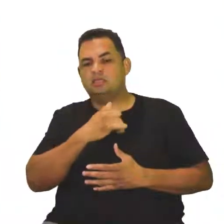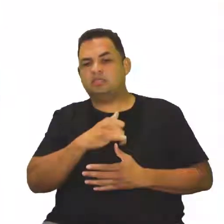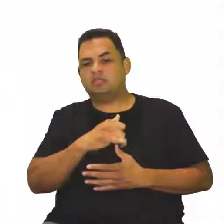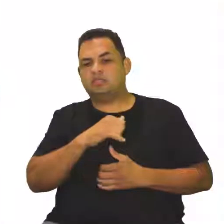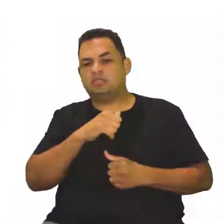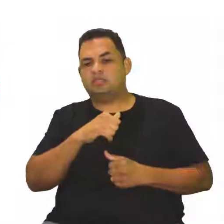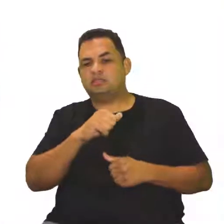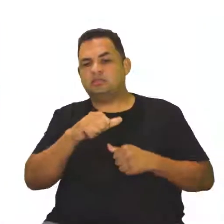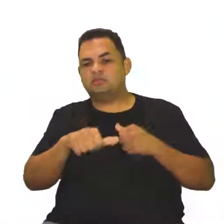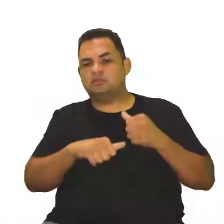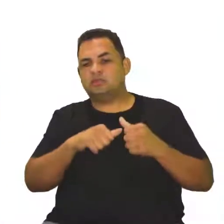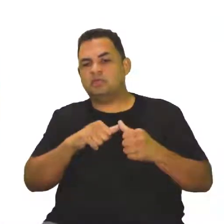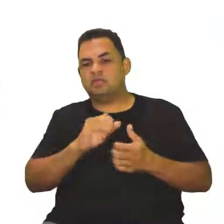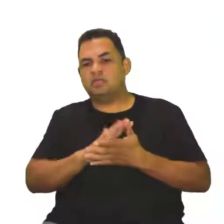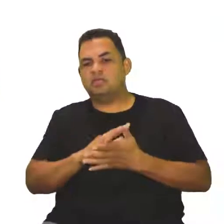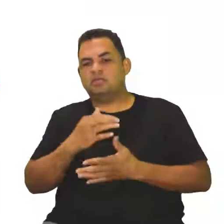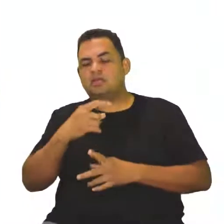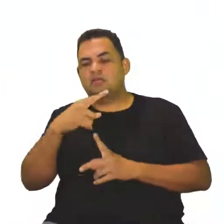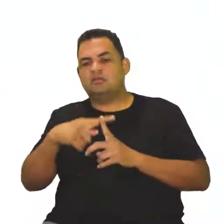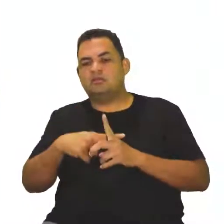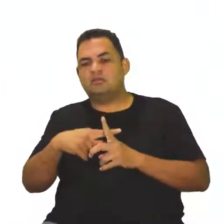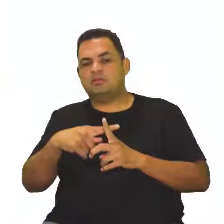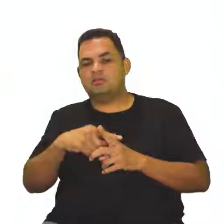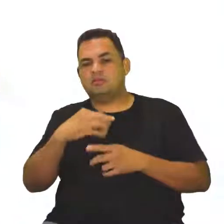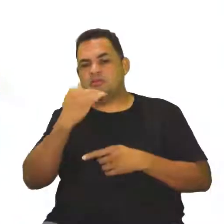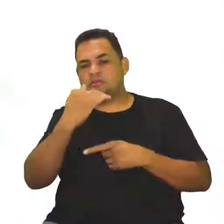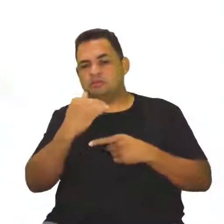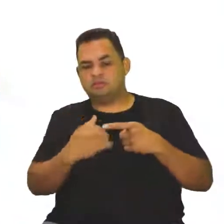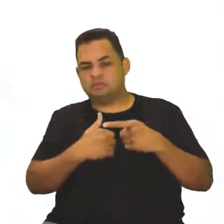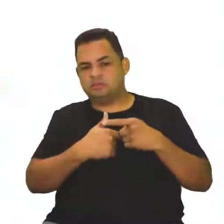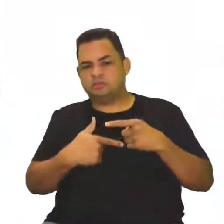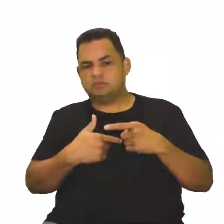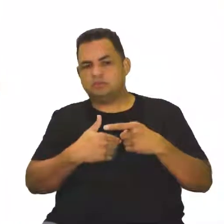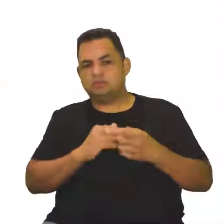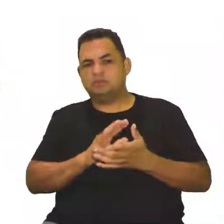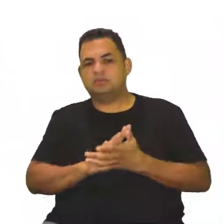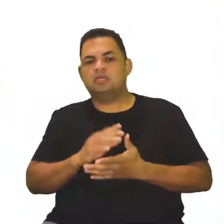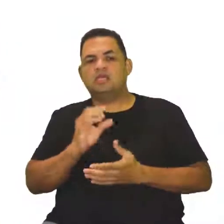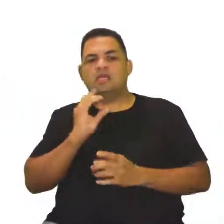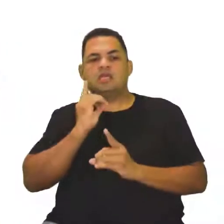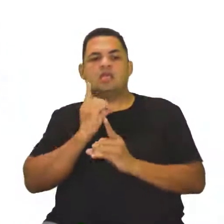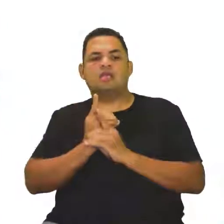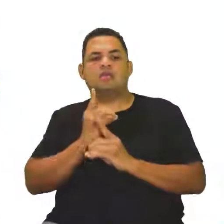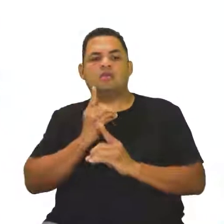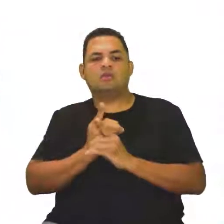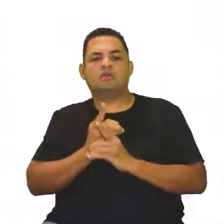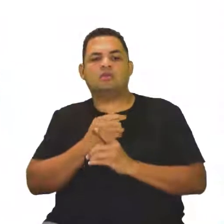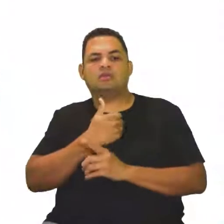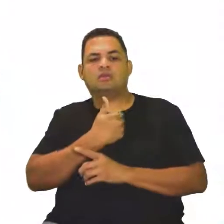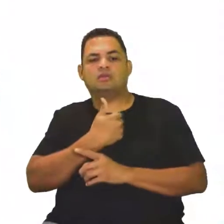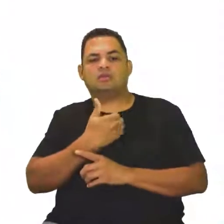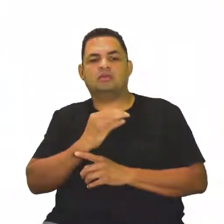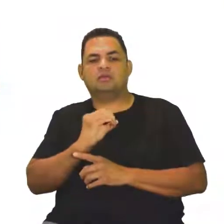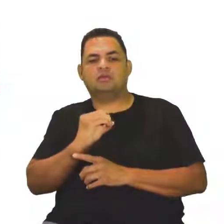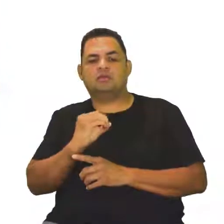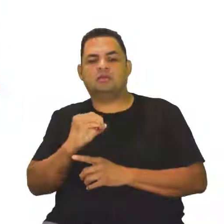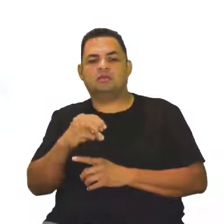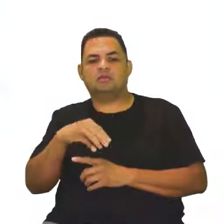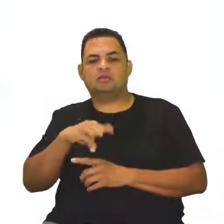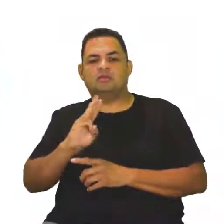a energia, vou dividir pelo tempo e vou ter a potência, que no caso aqui seria, por exemplo,